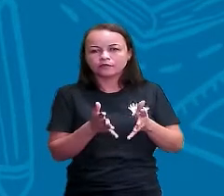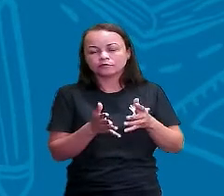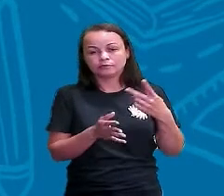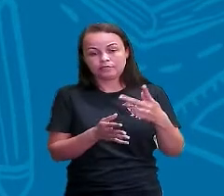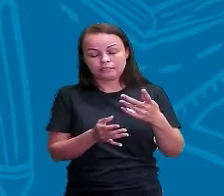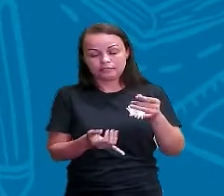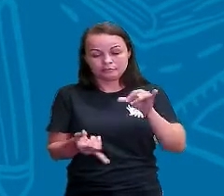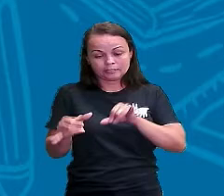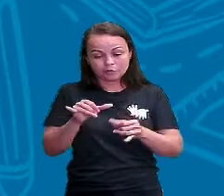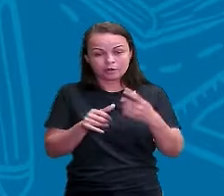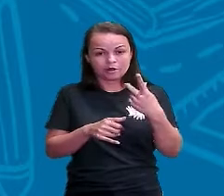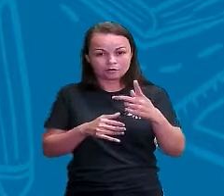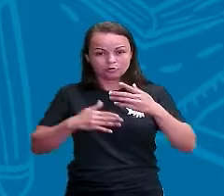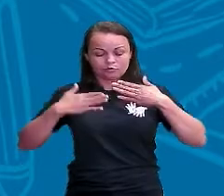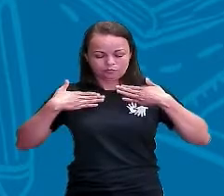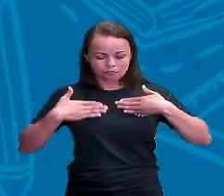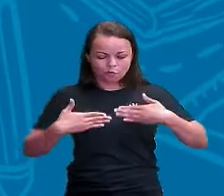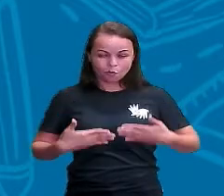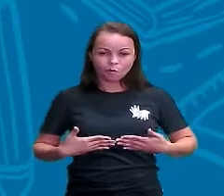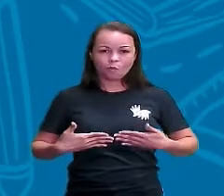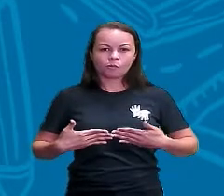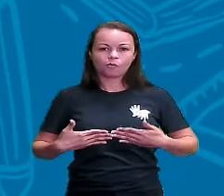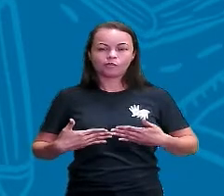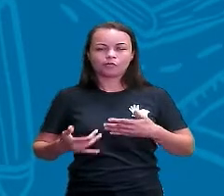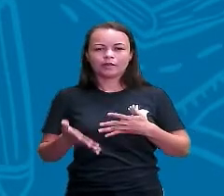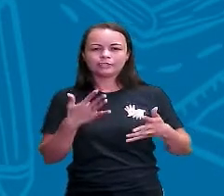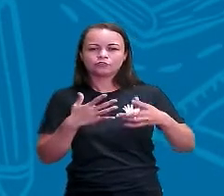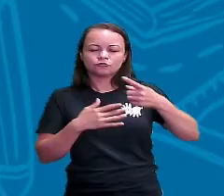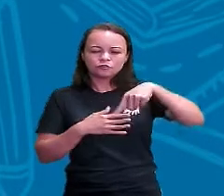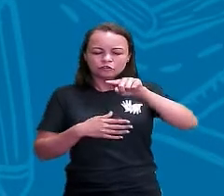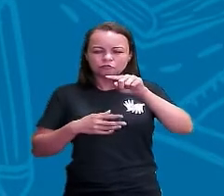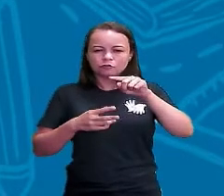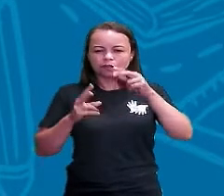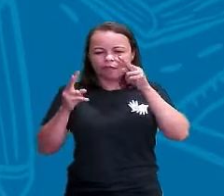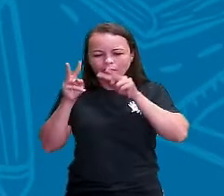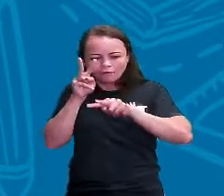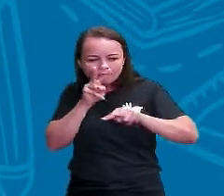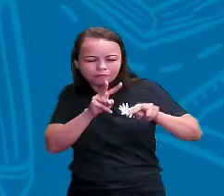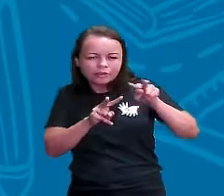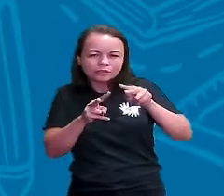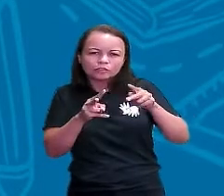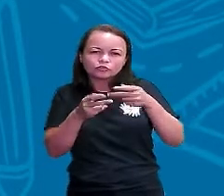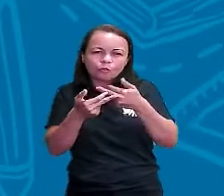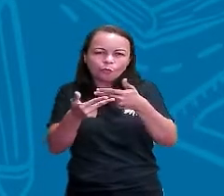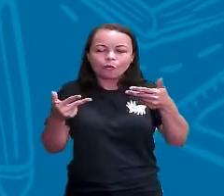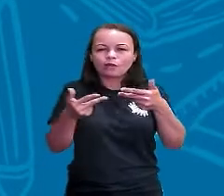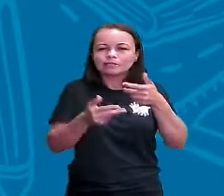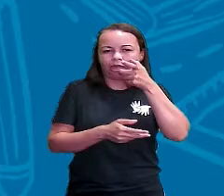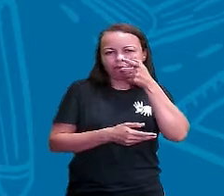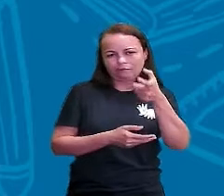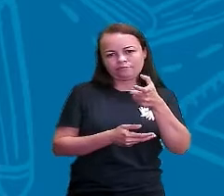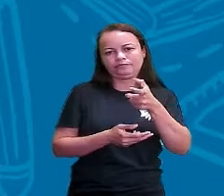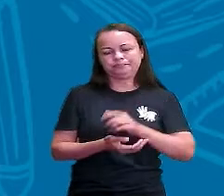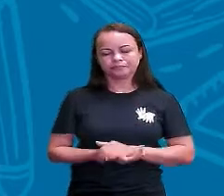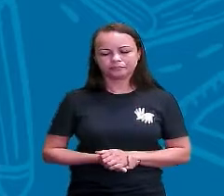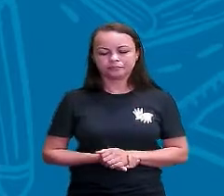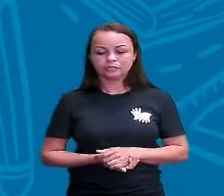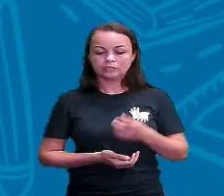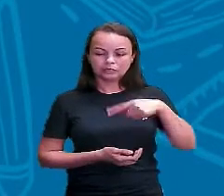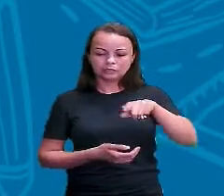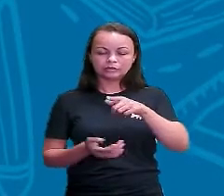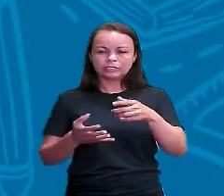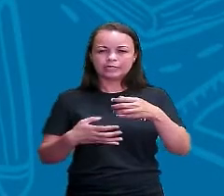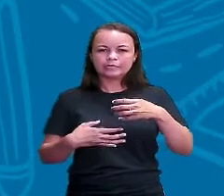no teu organismo, ele faz você enxergar o mundo, você ver o mundo de uma forma muito interessante. E aí eu gostaria de salientar que ele tem a ver